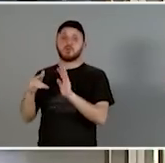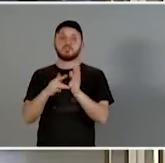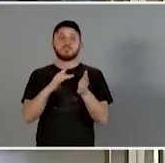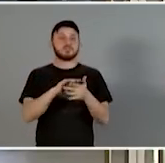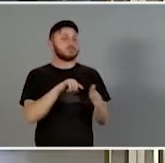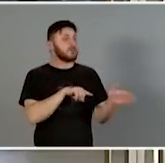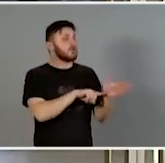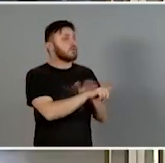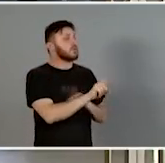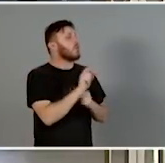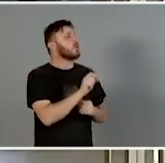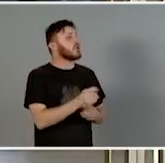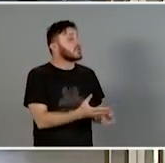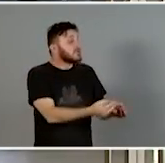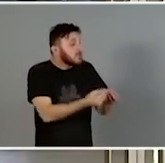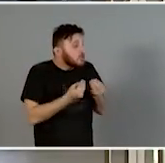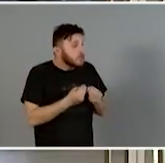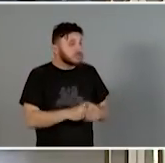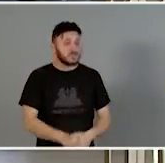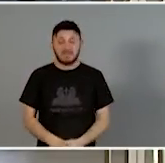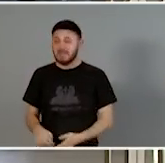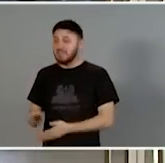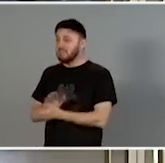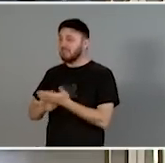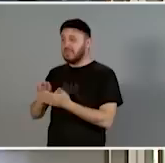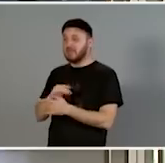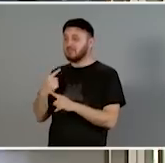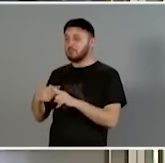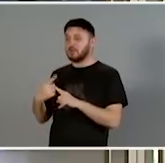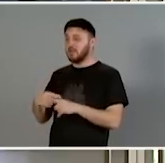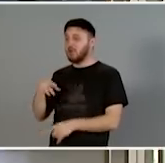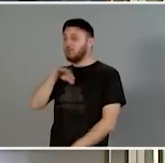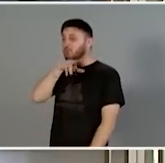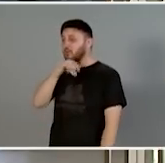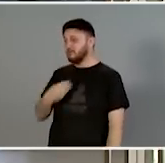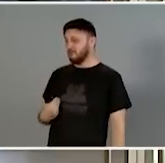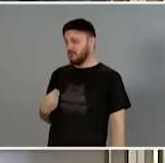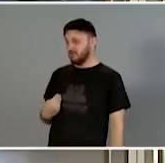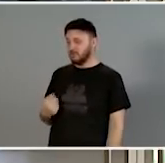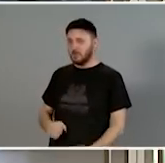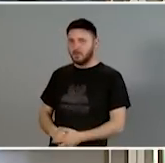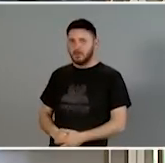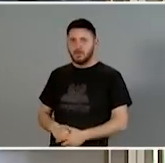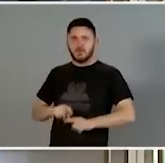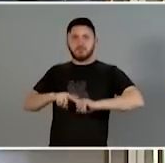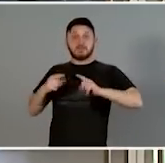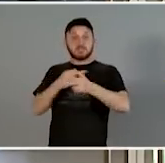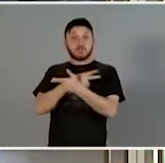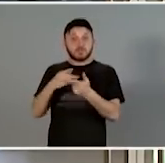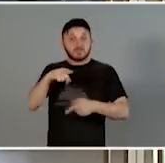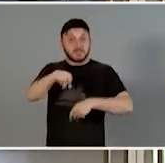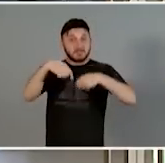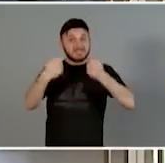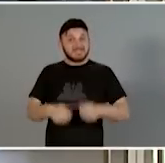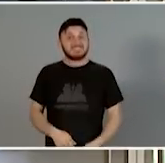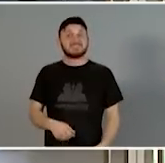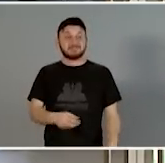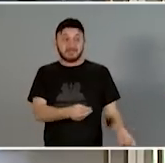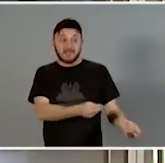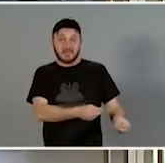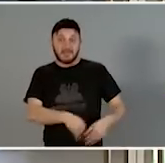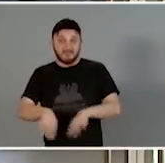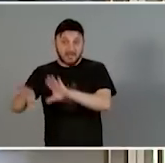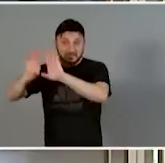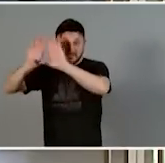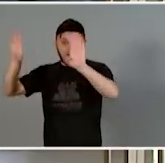nada, Deus. Porque a morte corroeu tudo. Mas aquilo que você devia trazer, puxa,